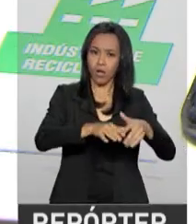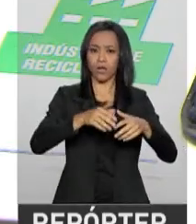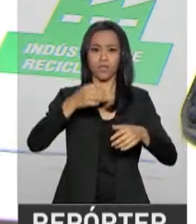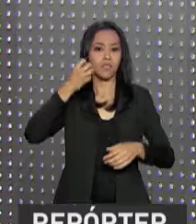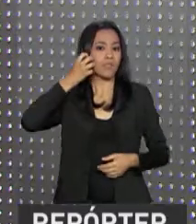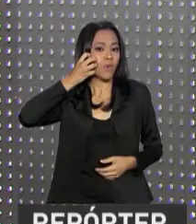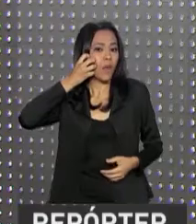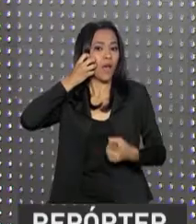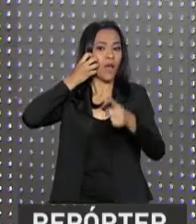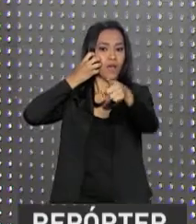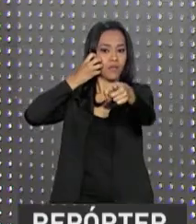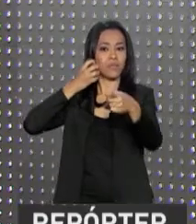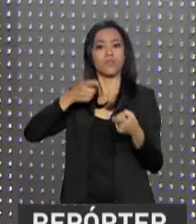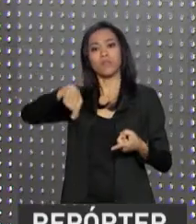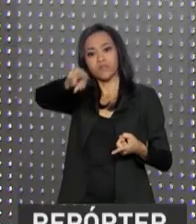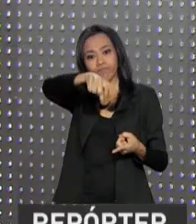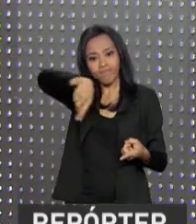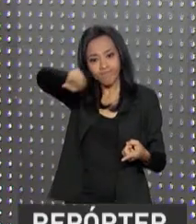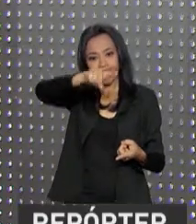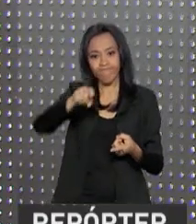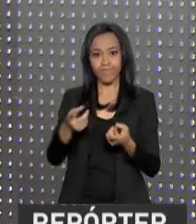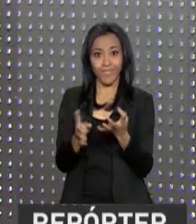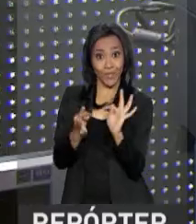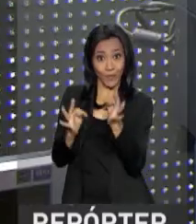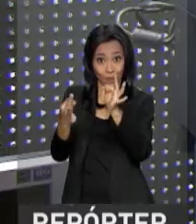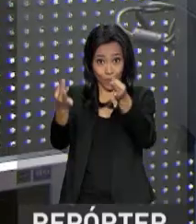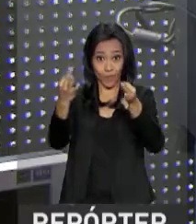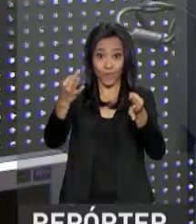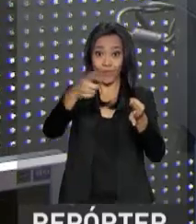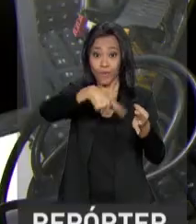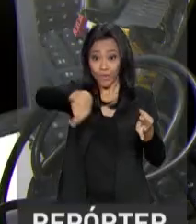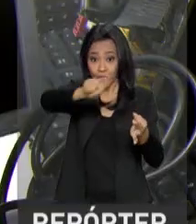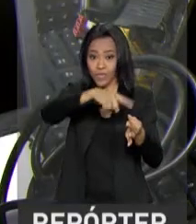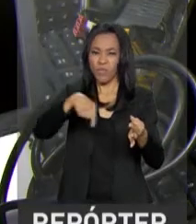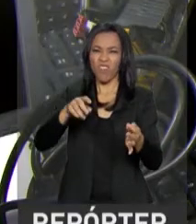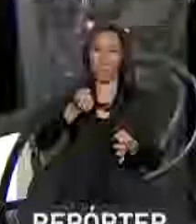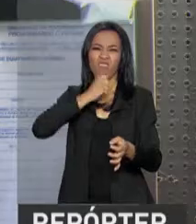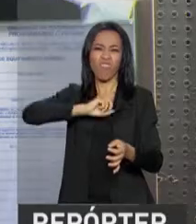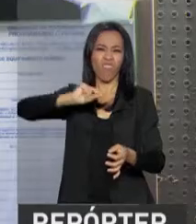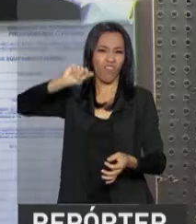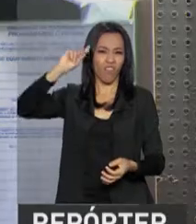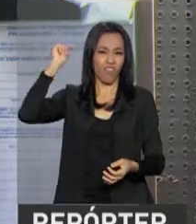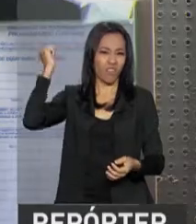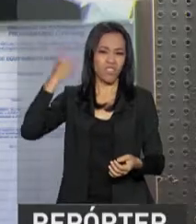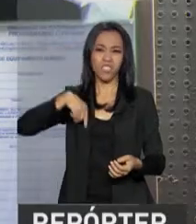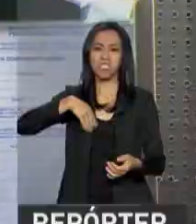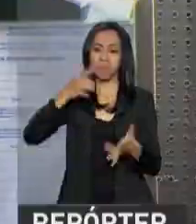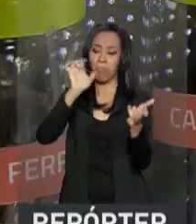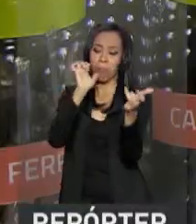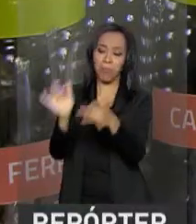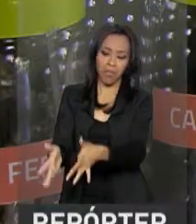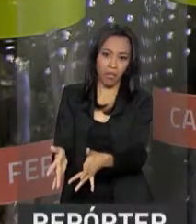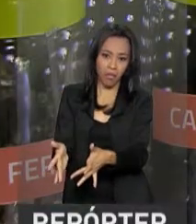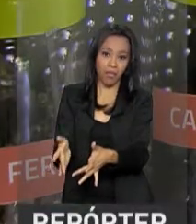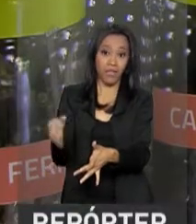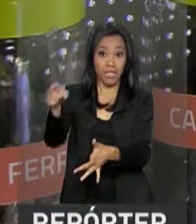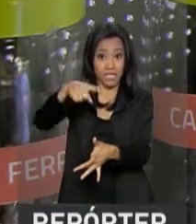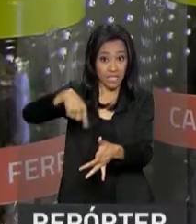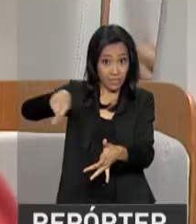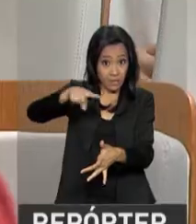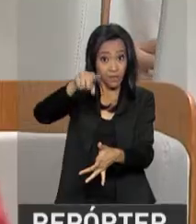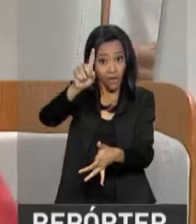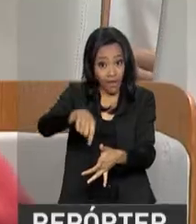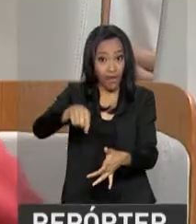acessórios componentes eletrônicos usados antigos ou que não funcionam mais matéria prima